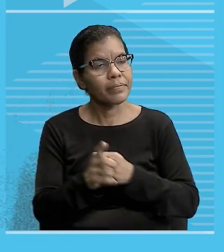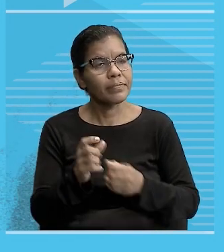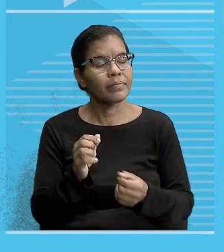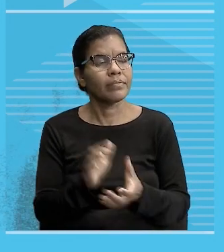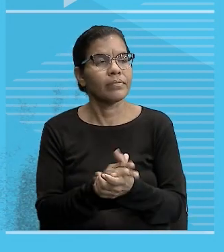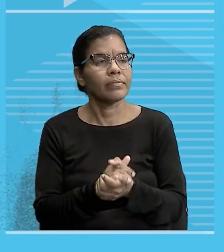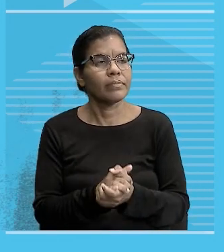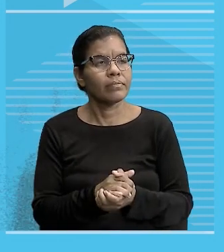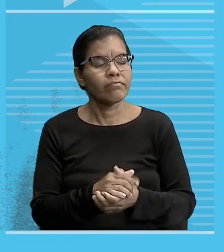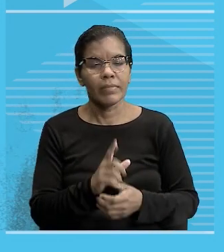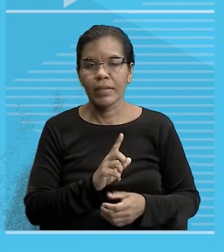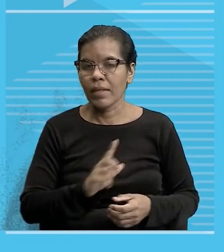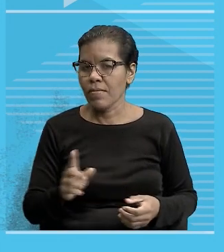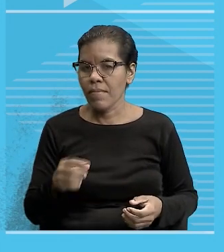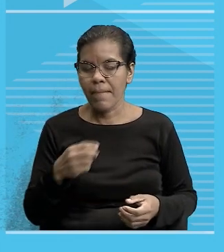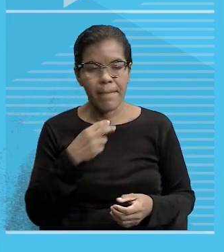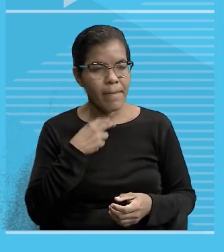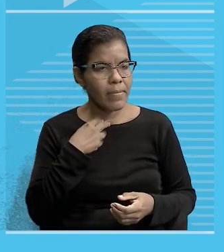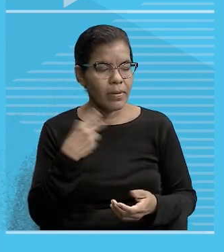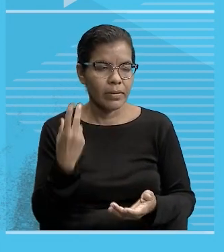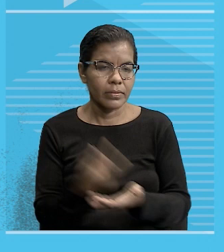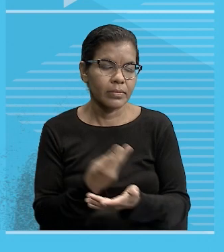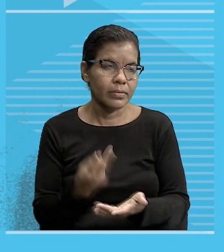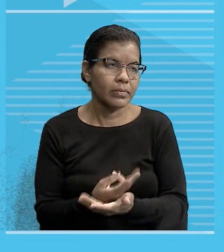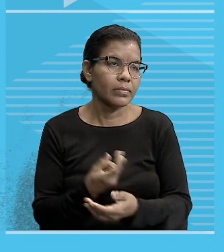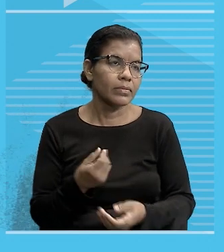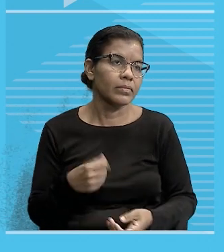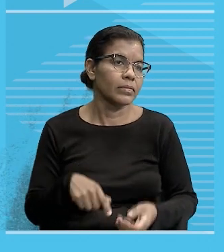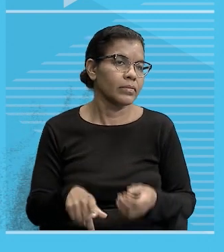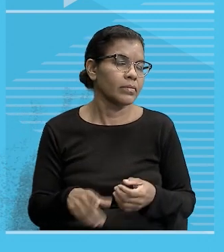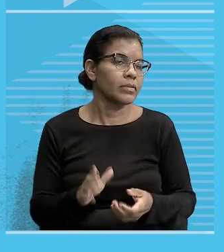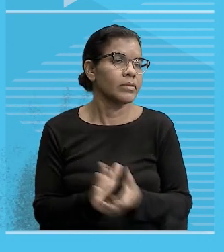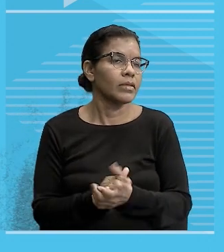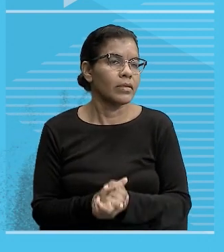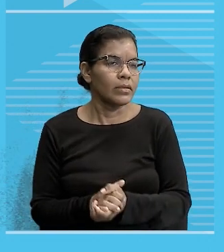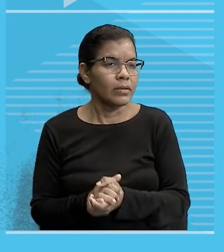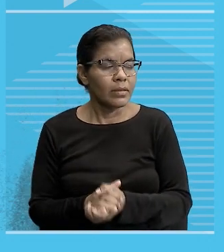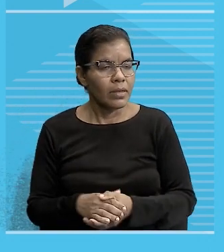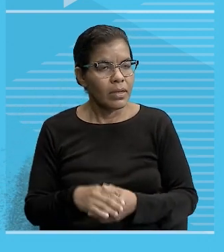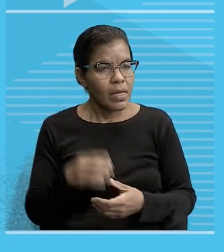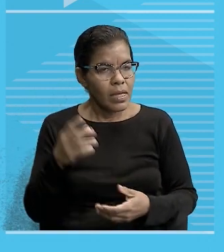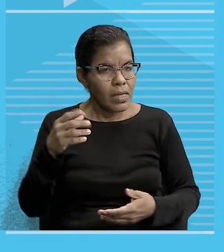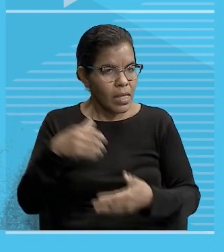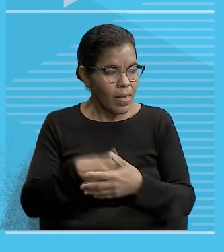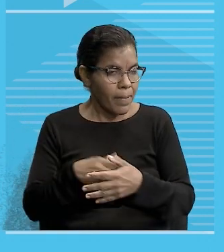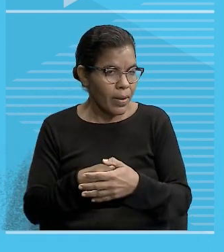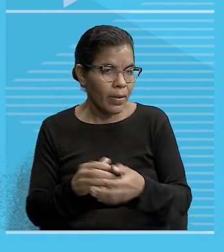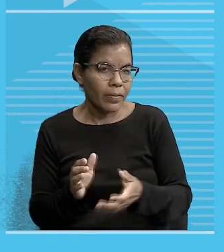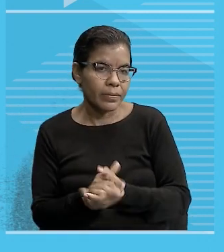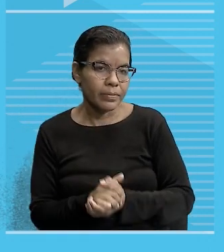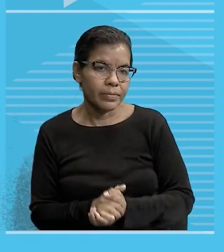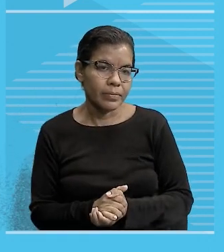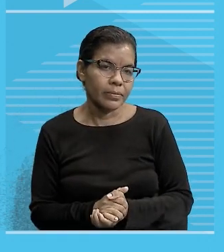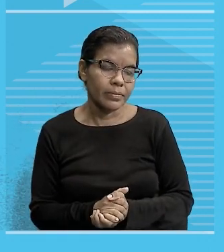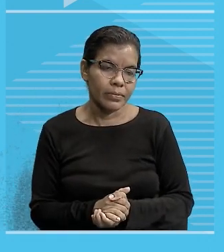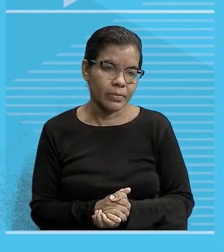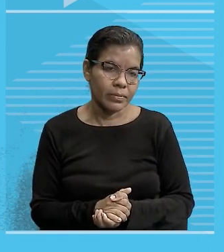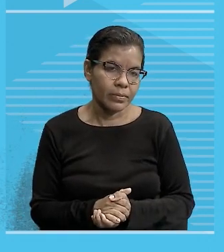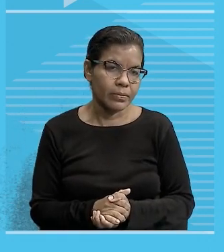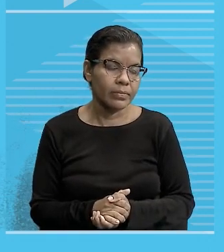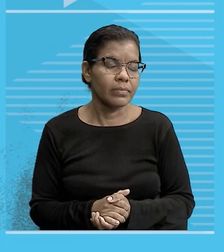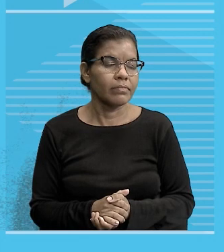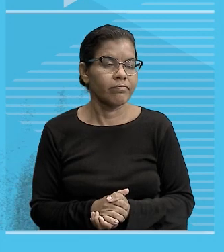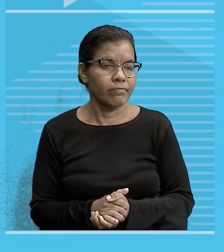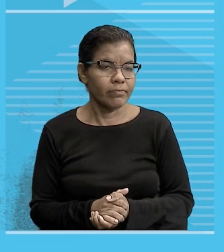vocês não vão errar mais vai estar na nossa prova vocês vão fazer uma prova e